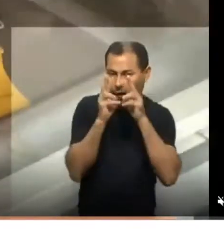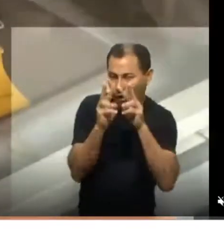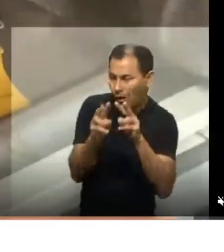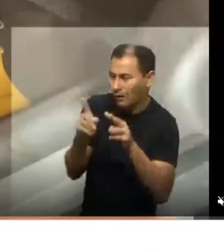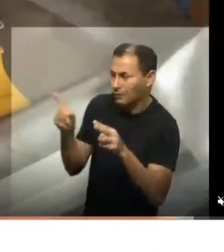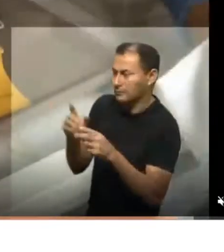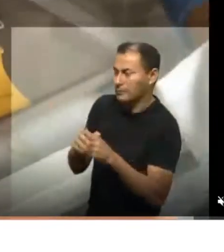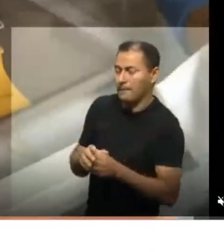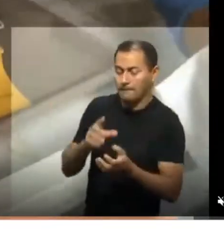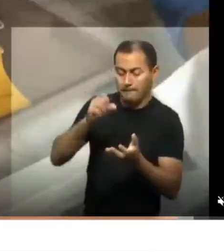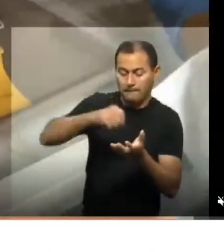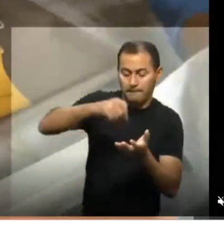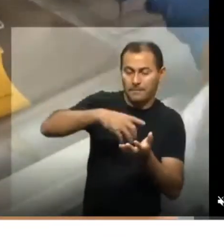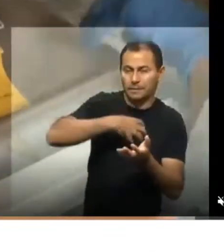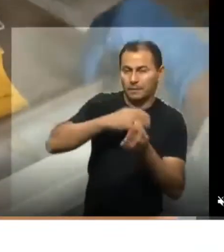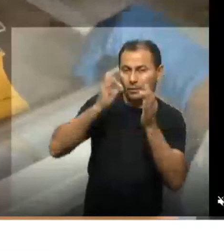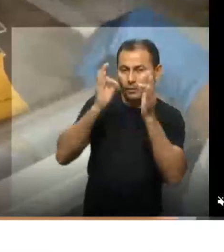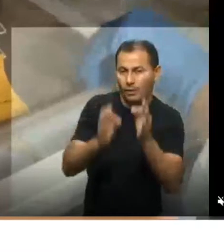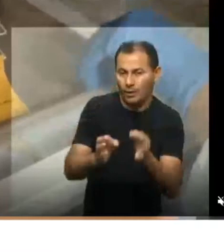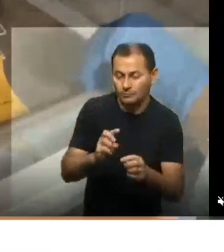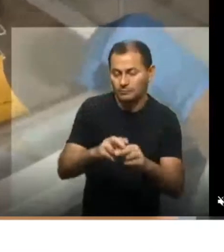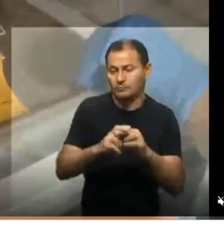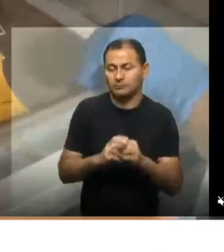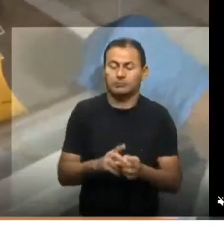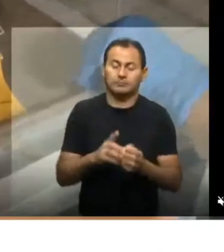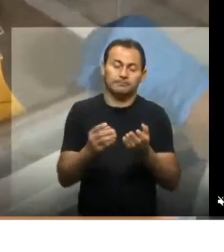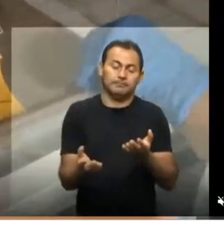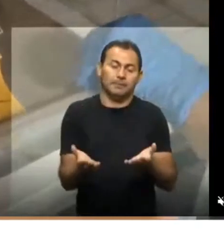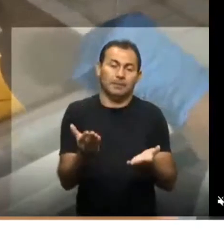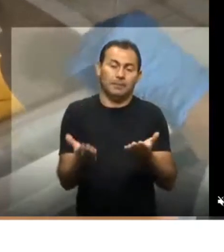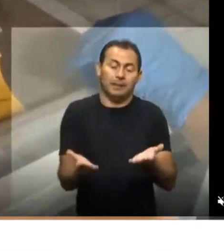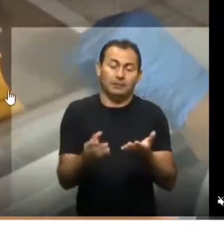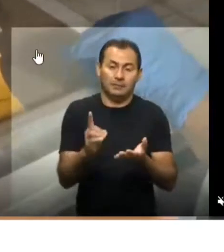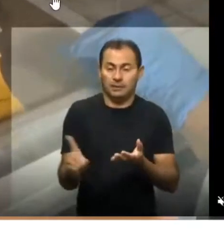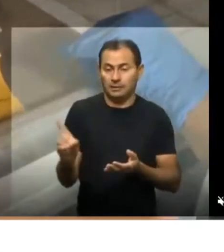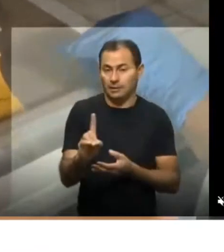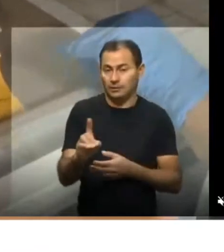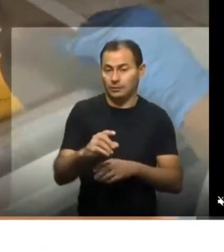Depois que eu pipetar, né, eu troco a pipeta.